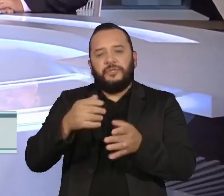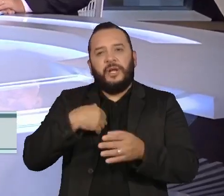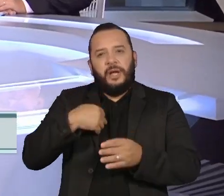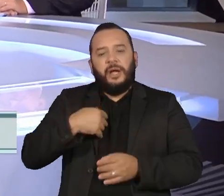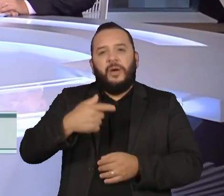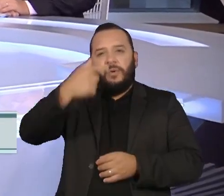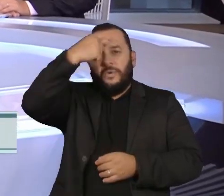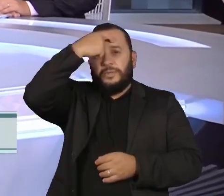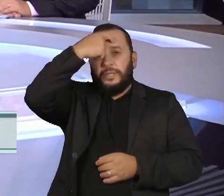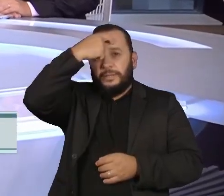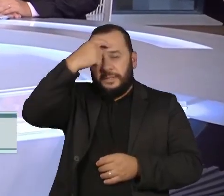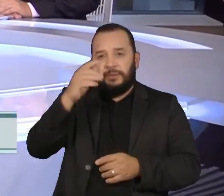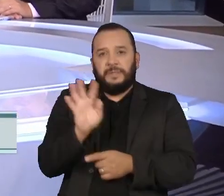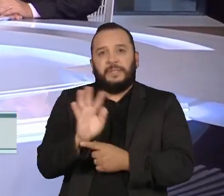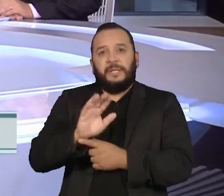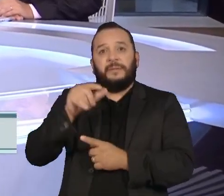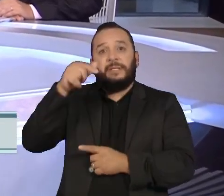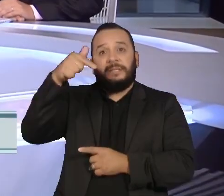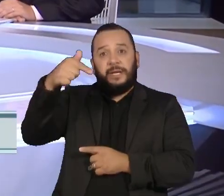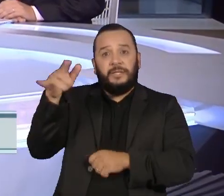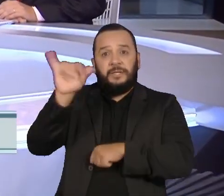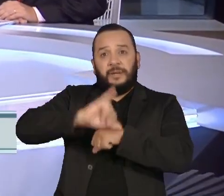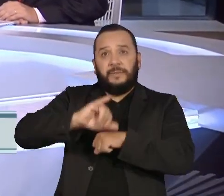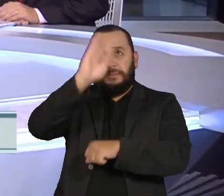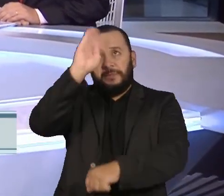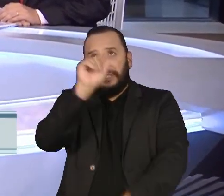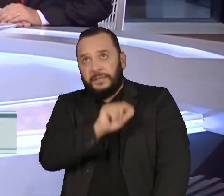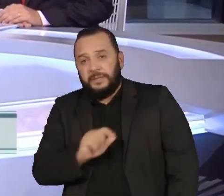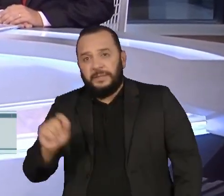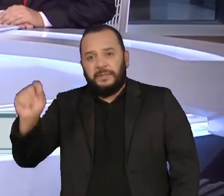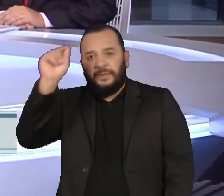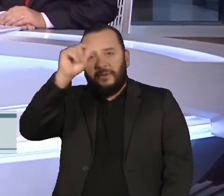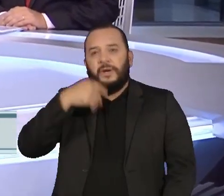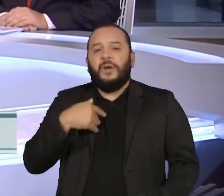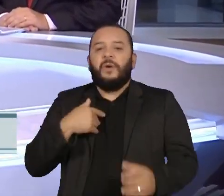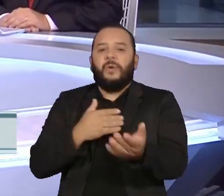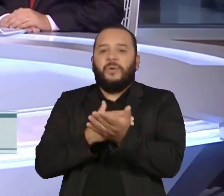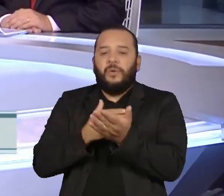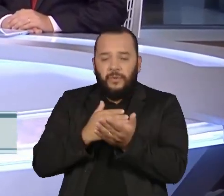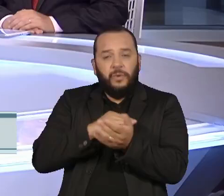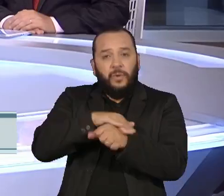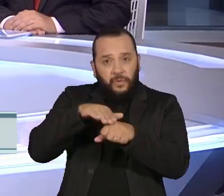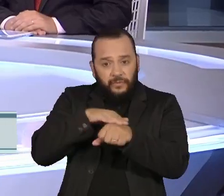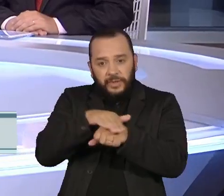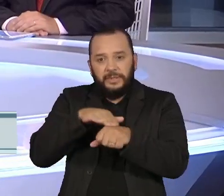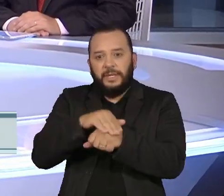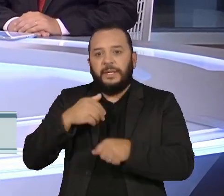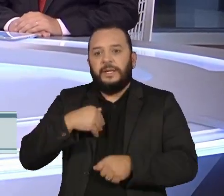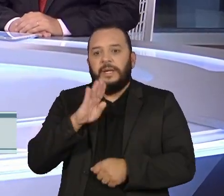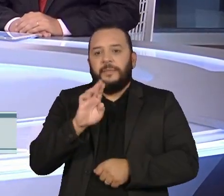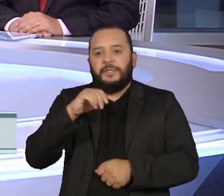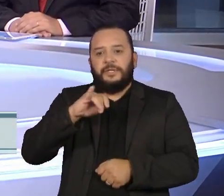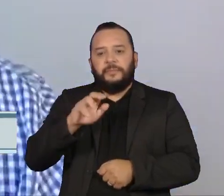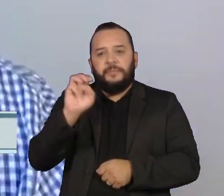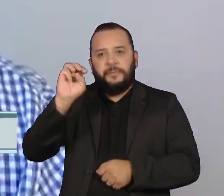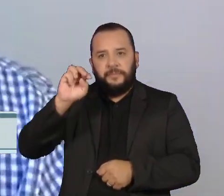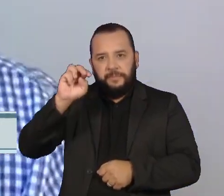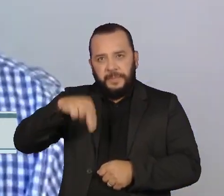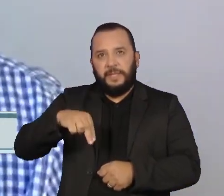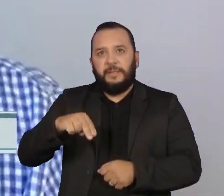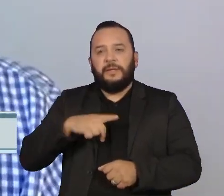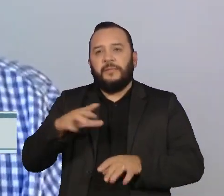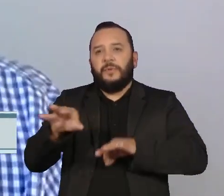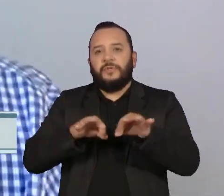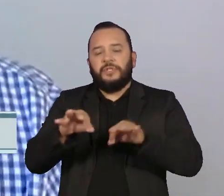cinema de 7 capitais. Sobre este assunto, eu conversei com o fundador do programa Escola Sem Bullying, Benjamin Horta.